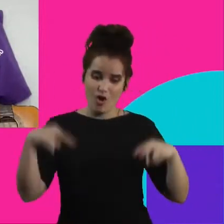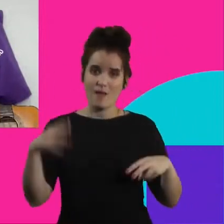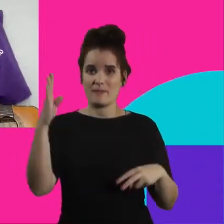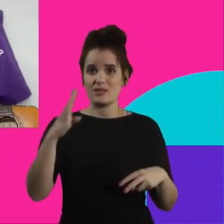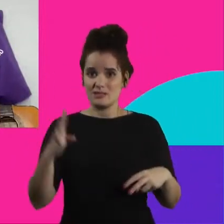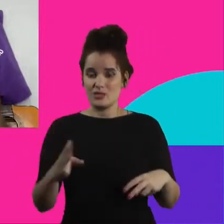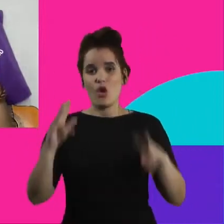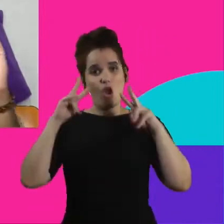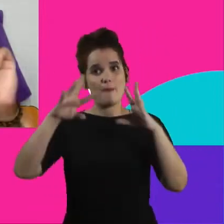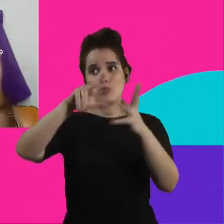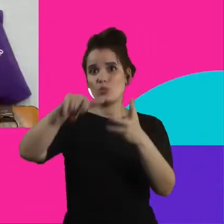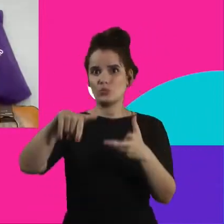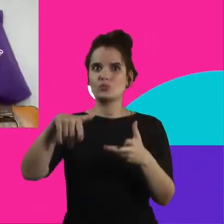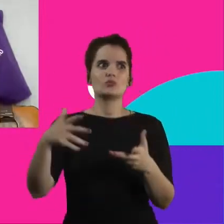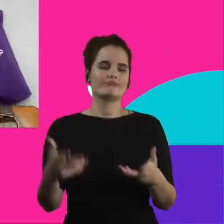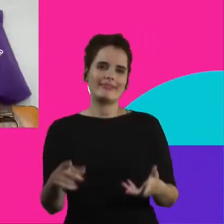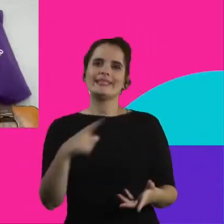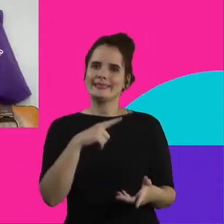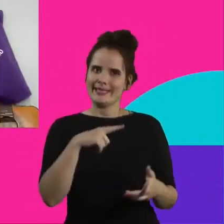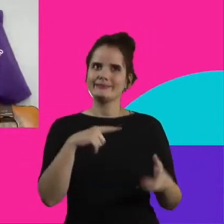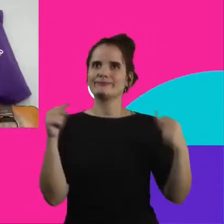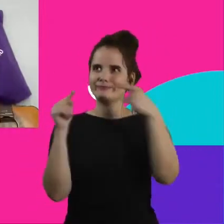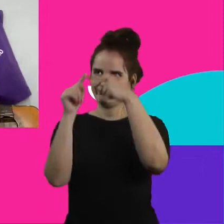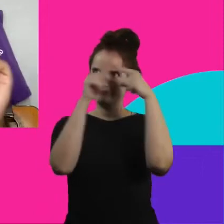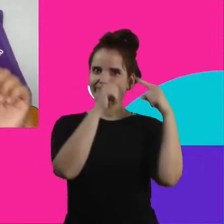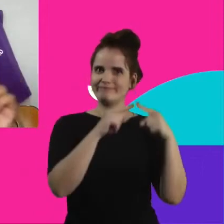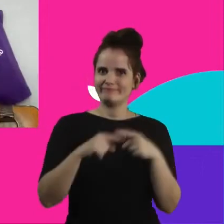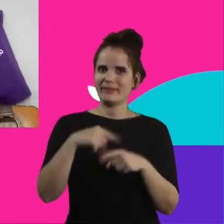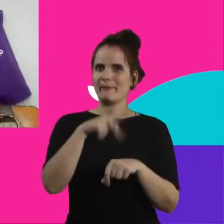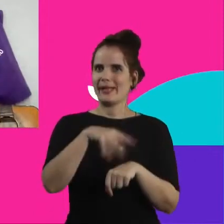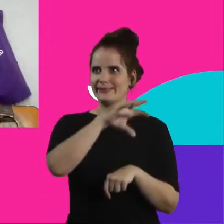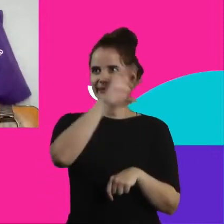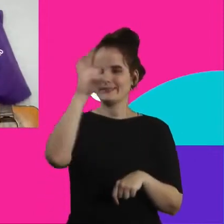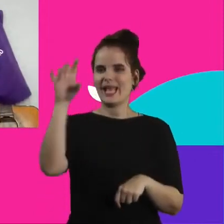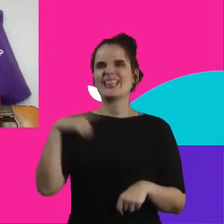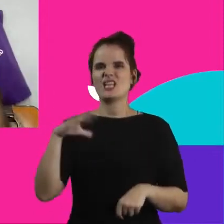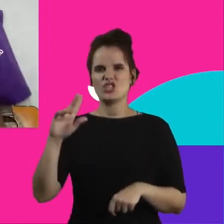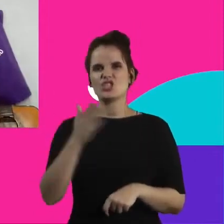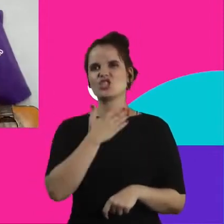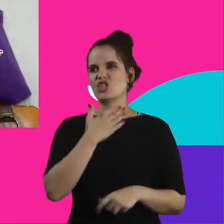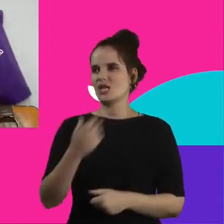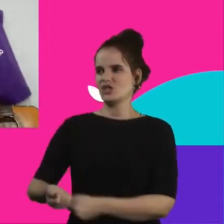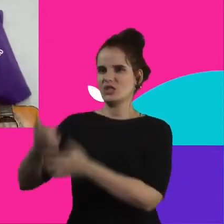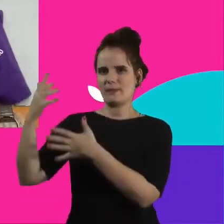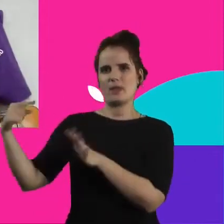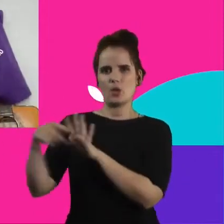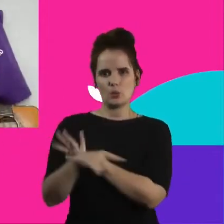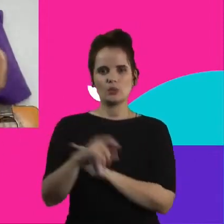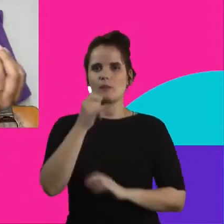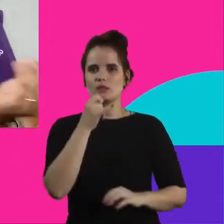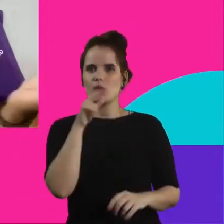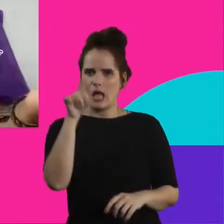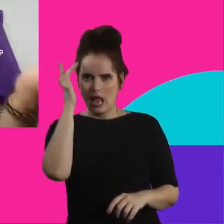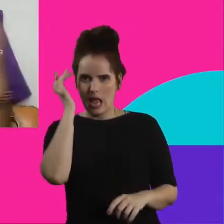e olhasse para o mundo. Essa pergunta encontra eco também em perguntas que nós recebemos do chat aqui, né, sobre se a gente